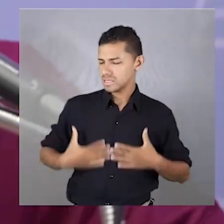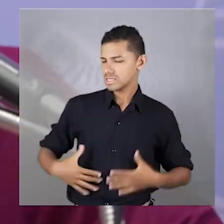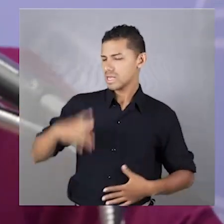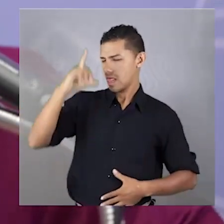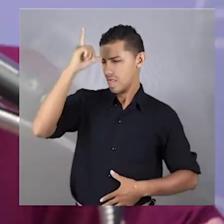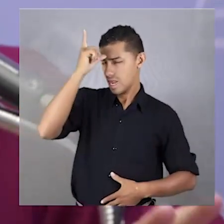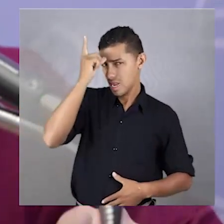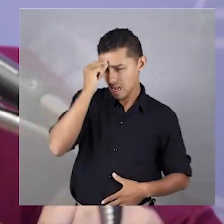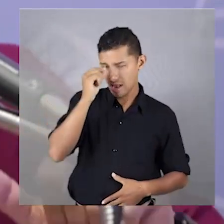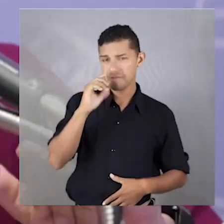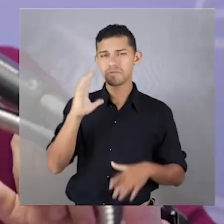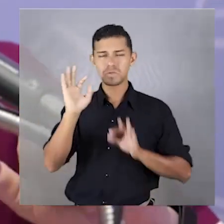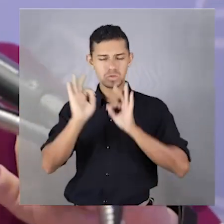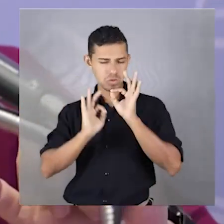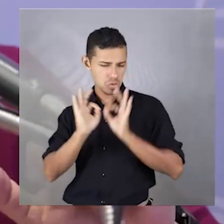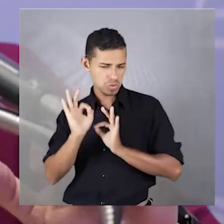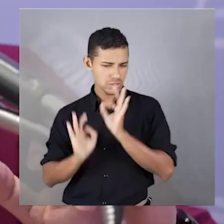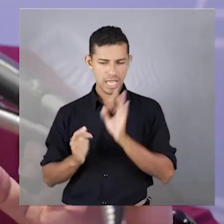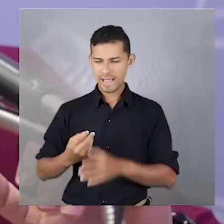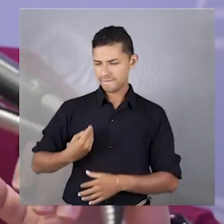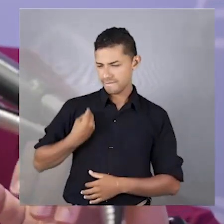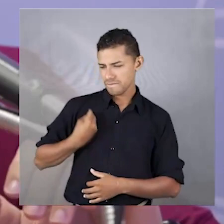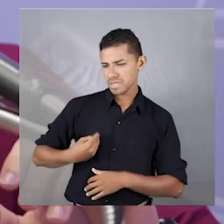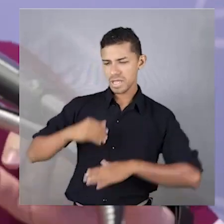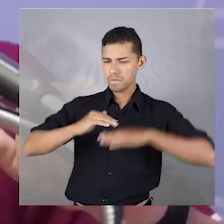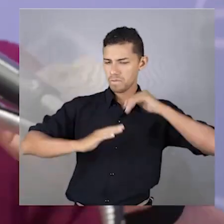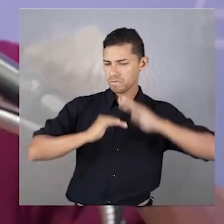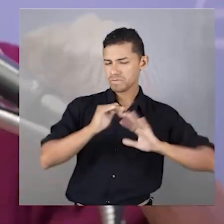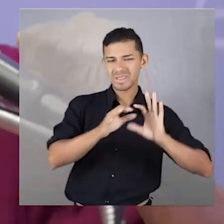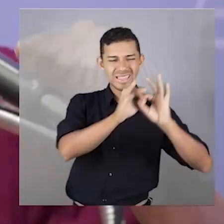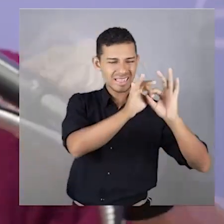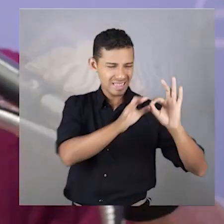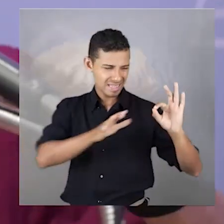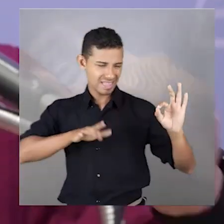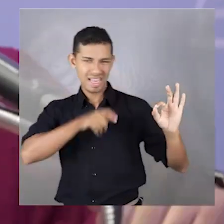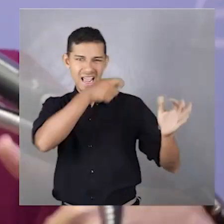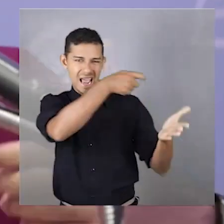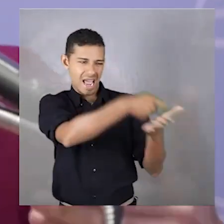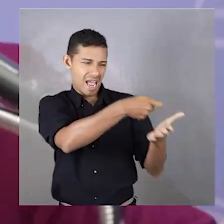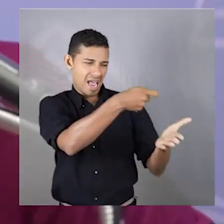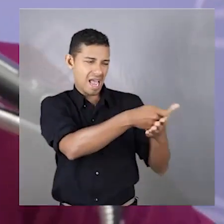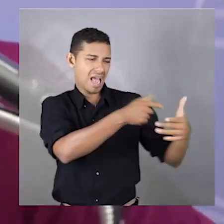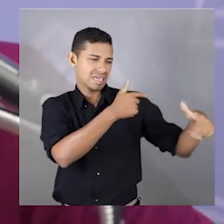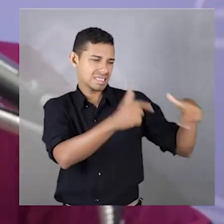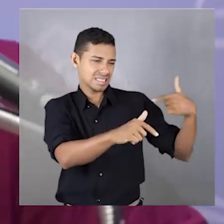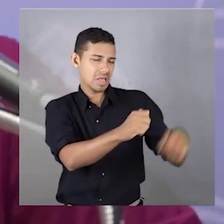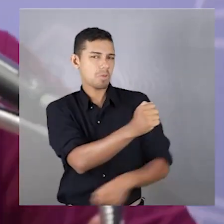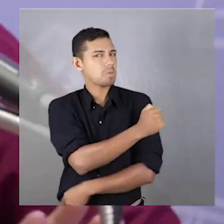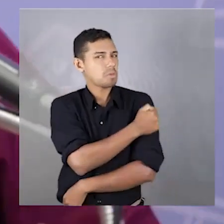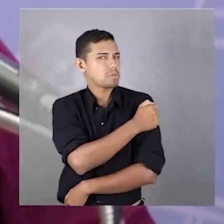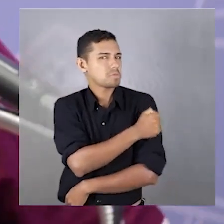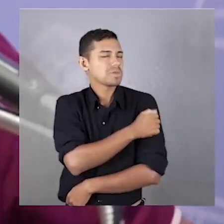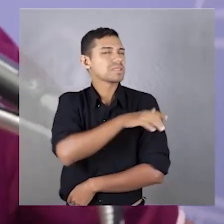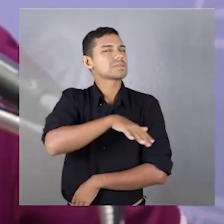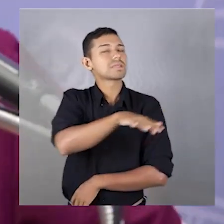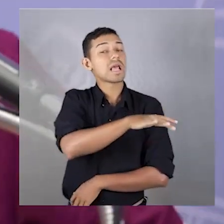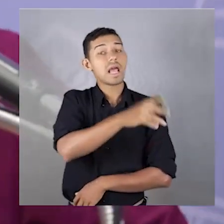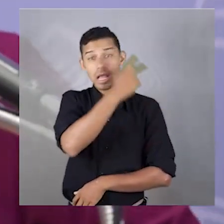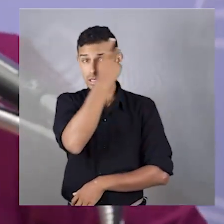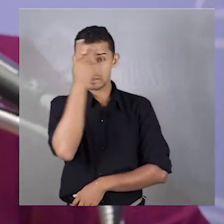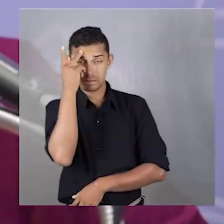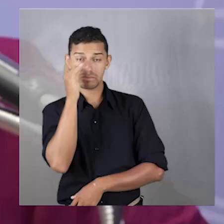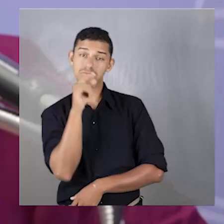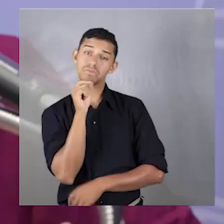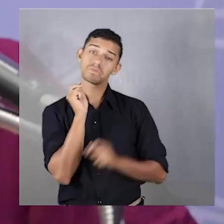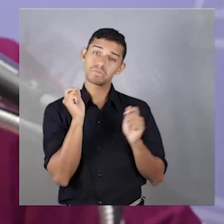restabelecer, recuperar um pouquinho as forças e também se desligar um pouco das obrigações que vem trazendo ao longo dos anos, para essas pessoas,